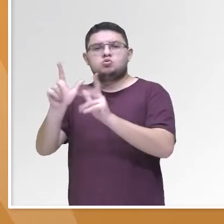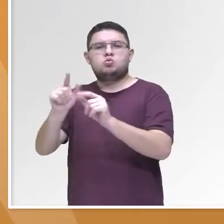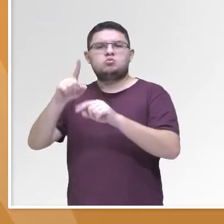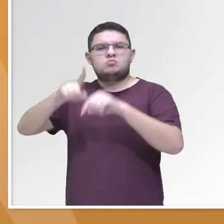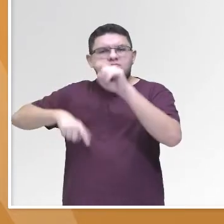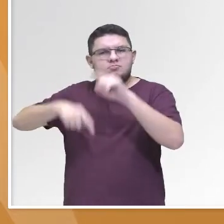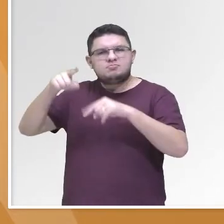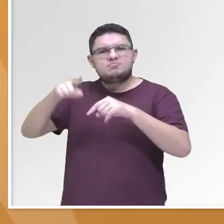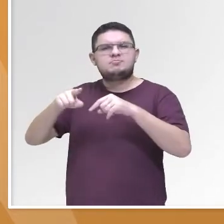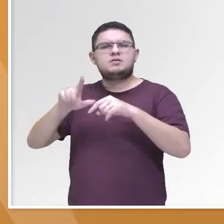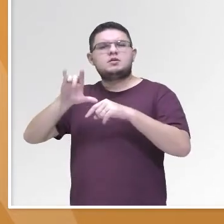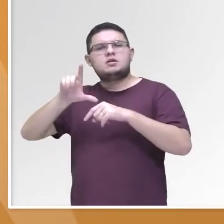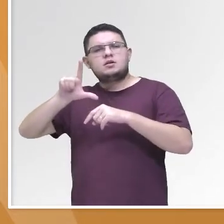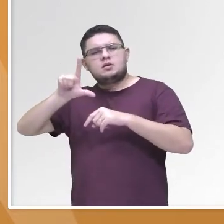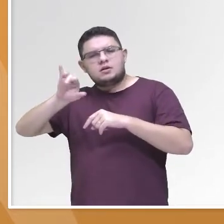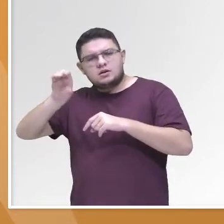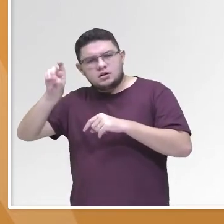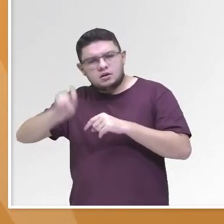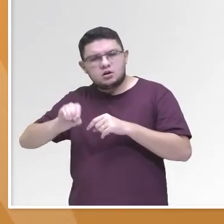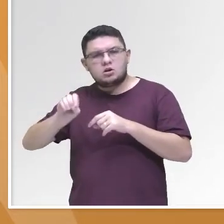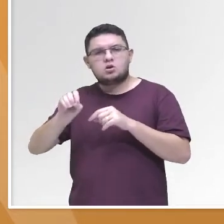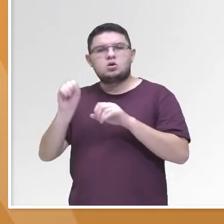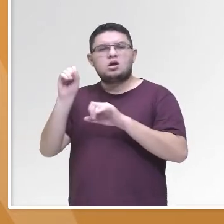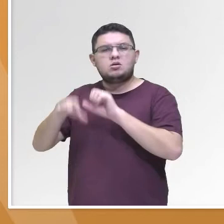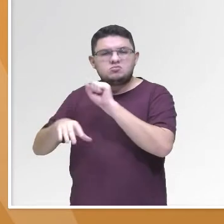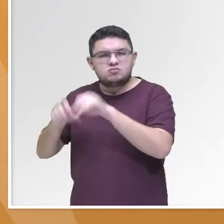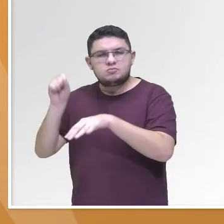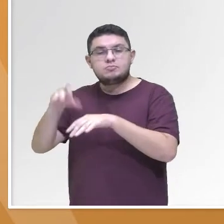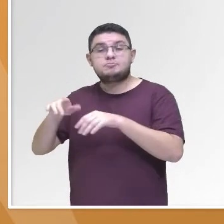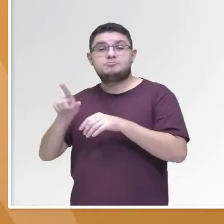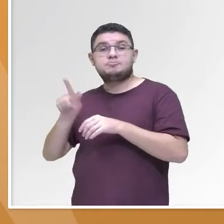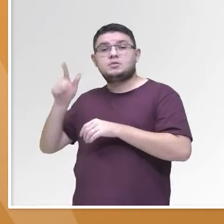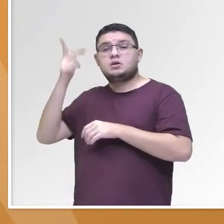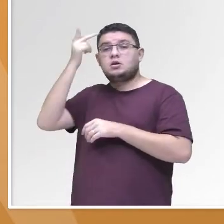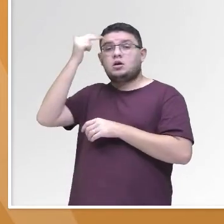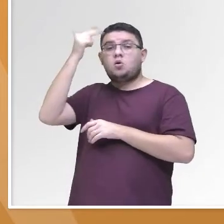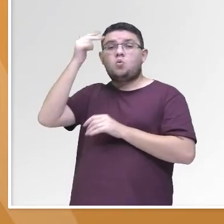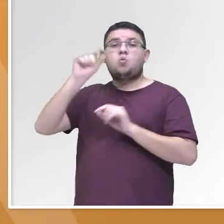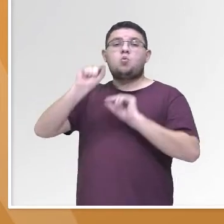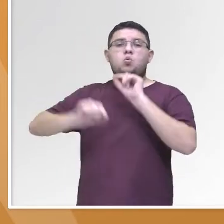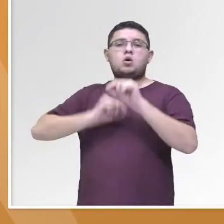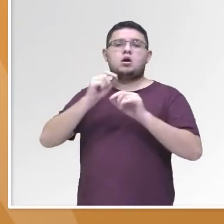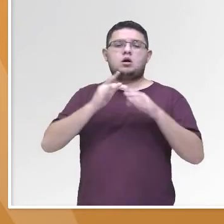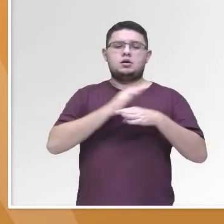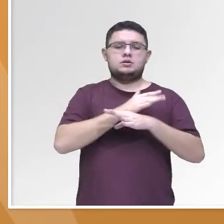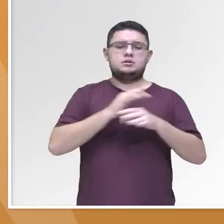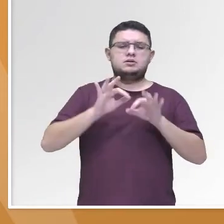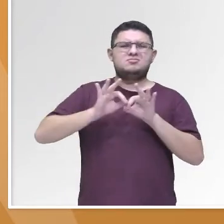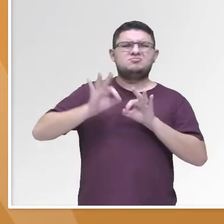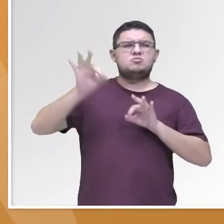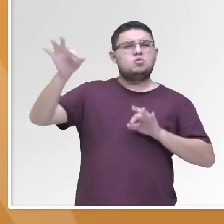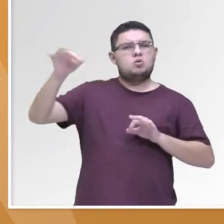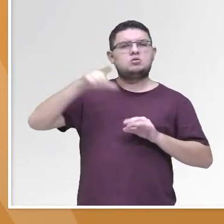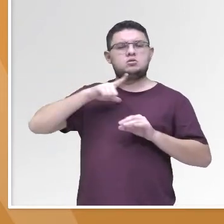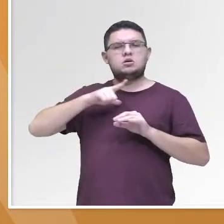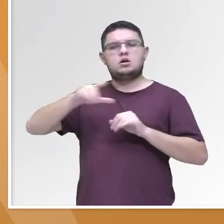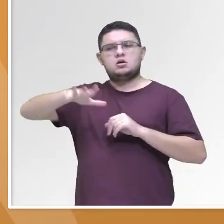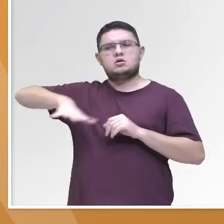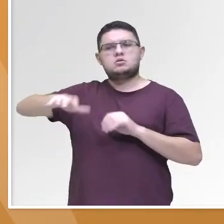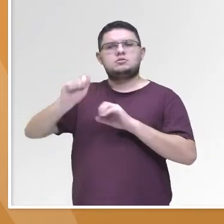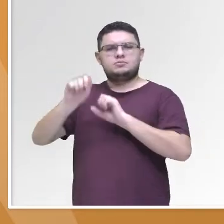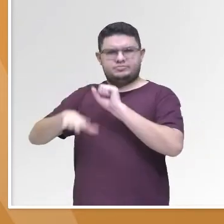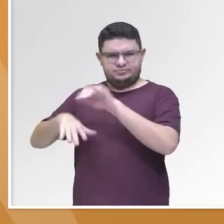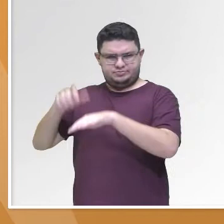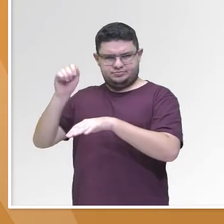Esses locais, geralmente, eles são mais afastados da cidade, né? Aqui nesse aterro, a gente tem ele